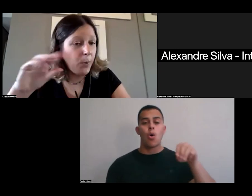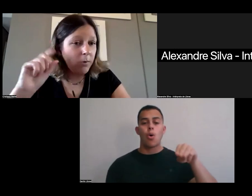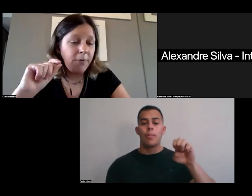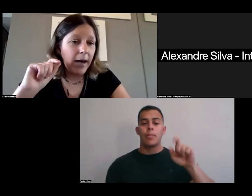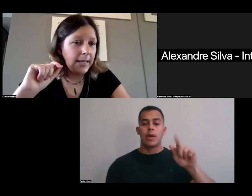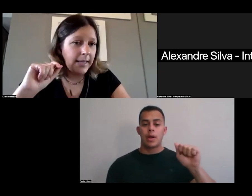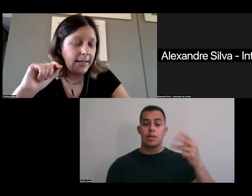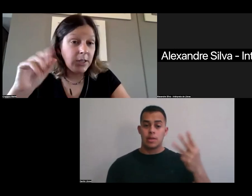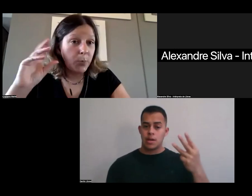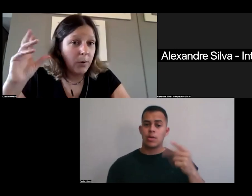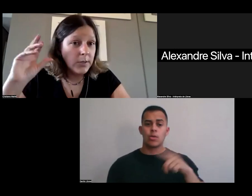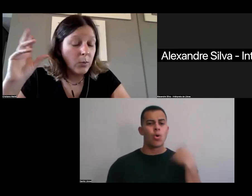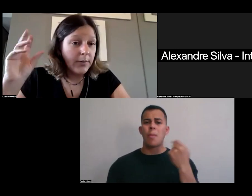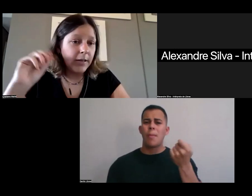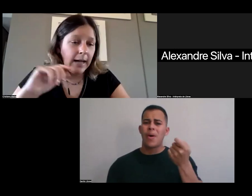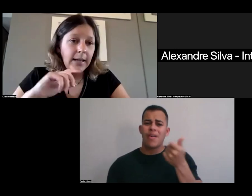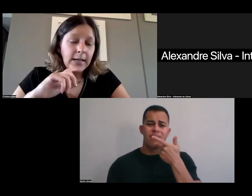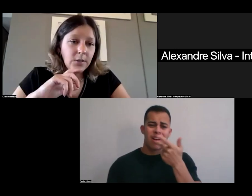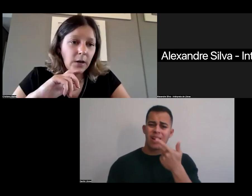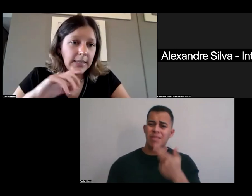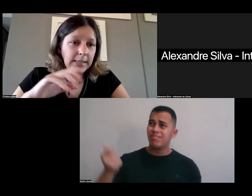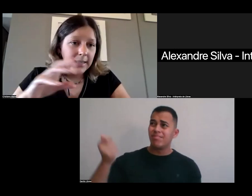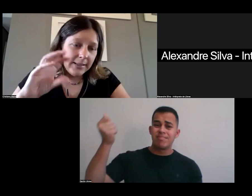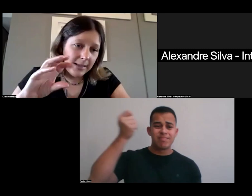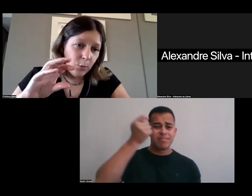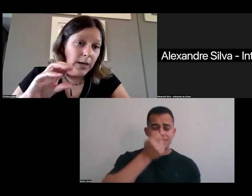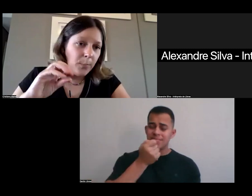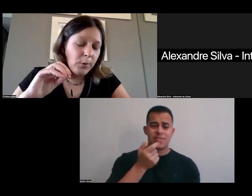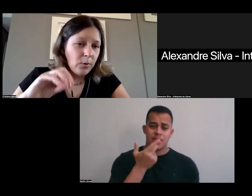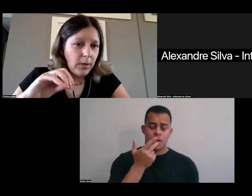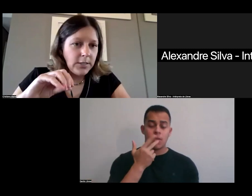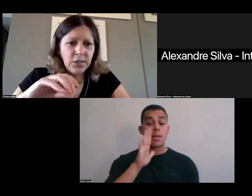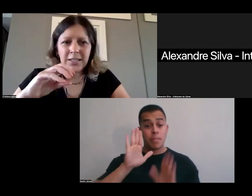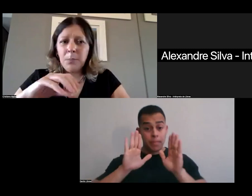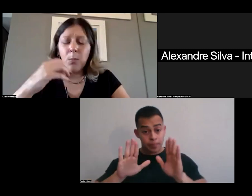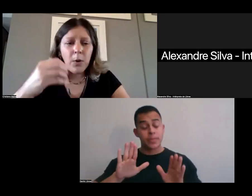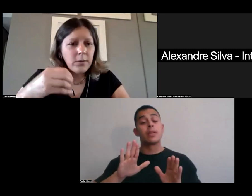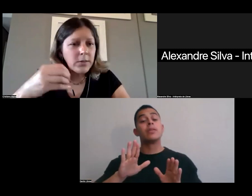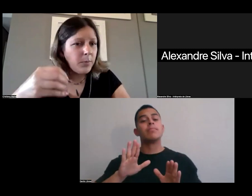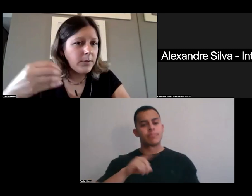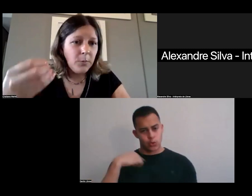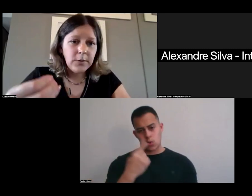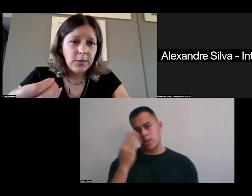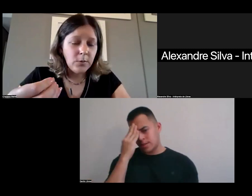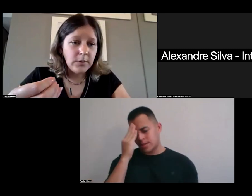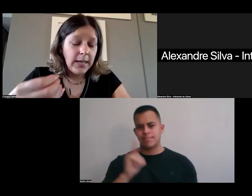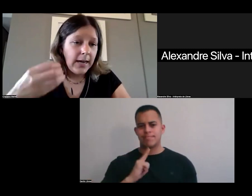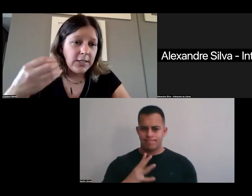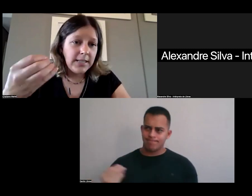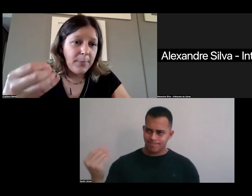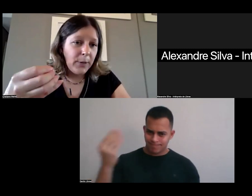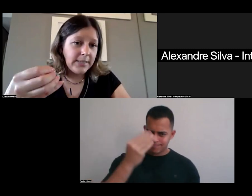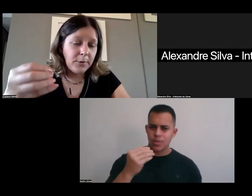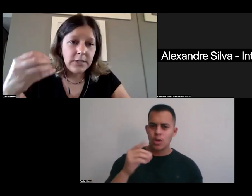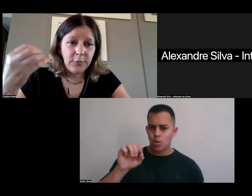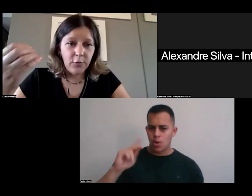gente pouco fala, né? A gente pouco escuta falar. Só que no campo do DORD, a gente já tem muitos e muitos e muitos estudos. A gente